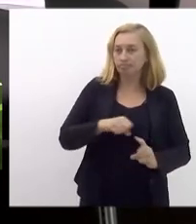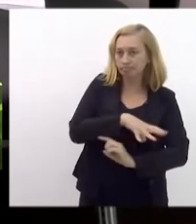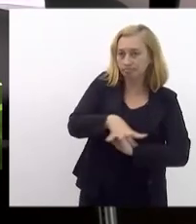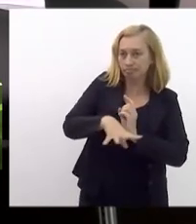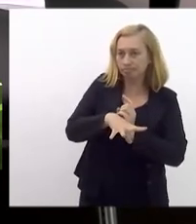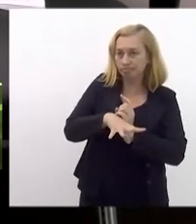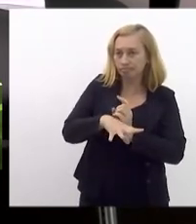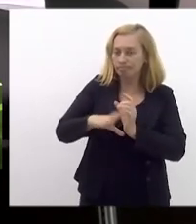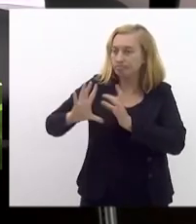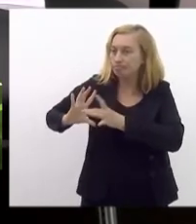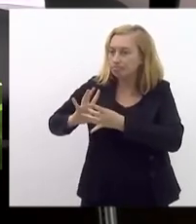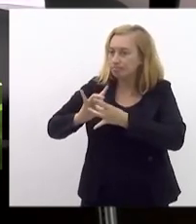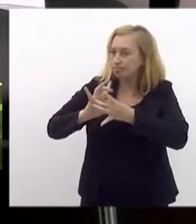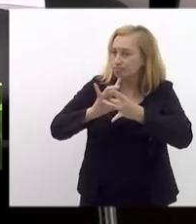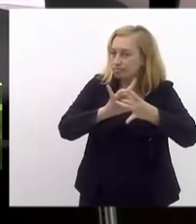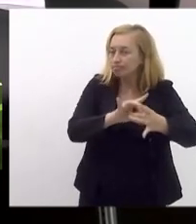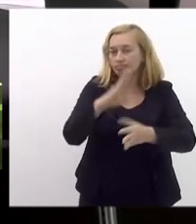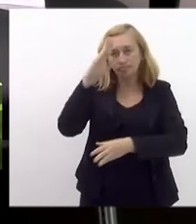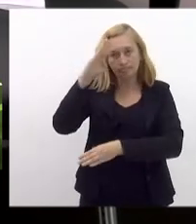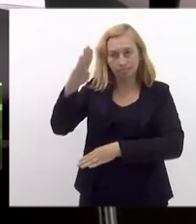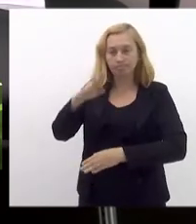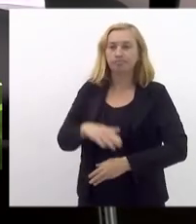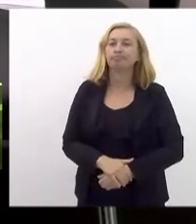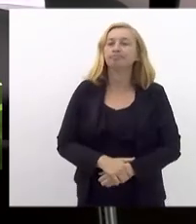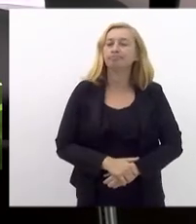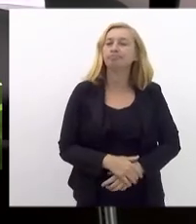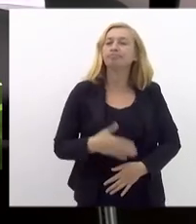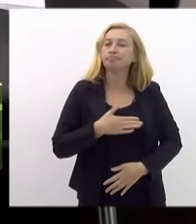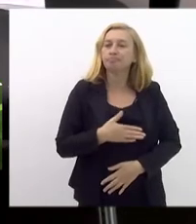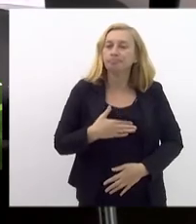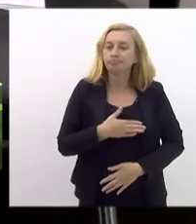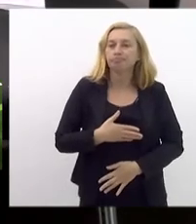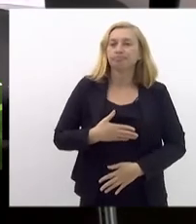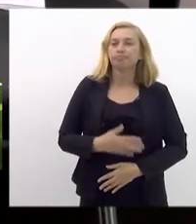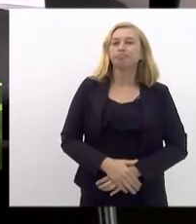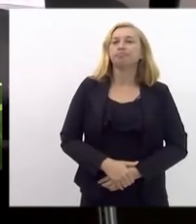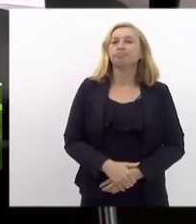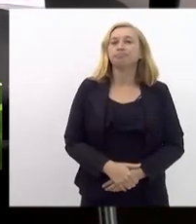toda uma concertação fundamental. Eu gostaria apenas,